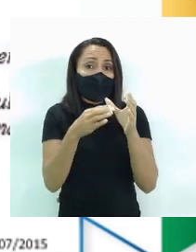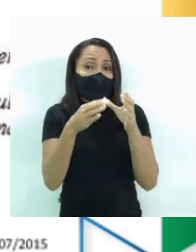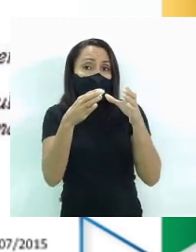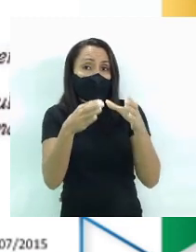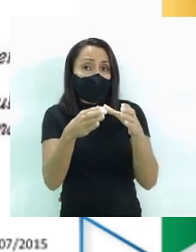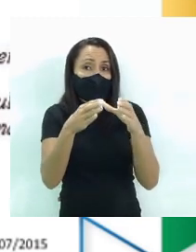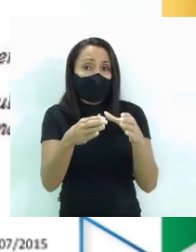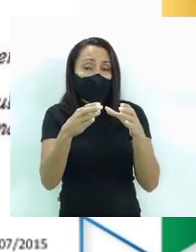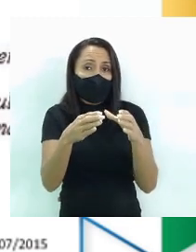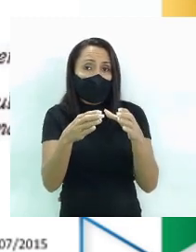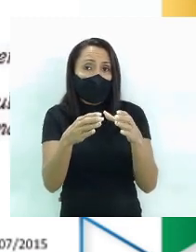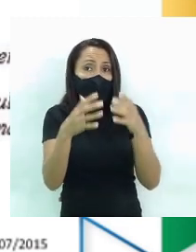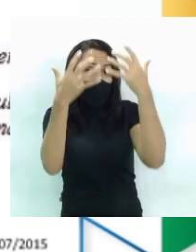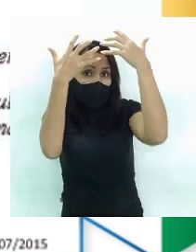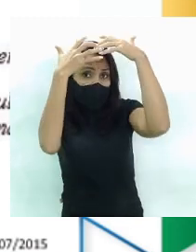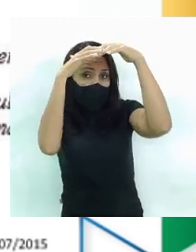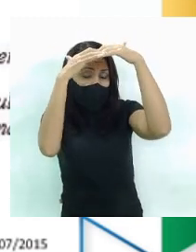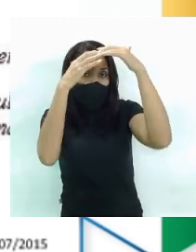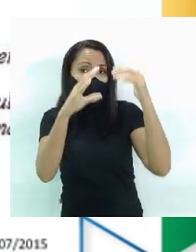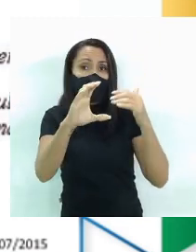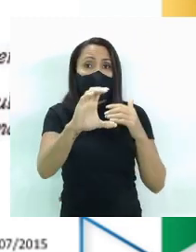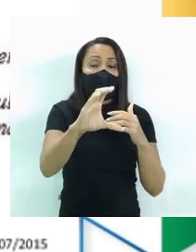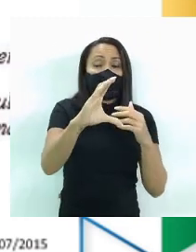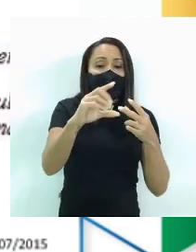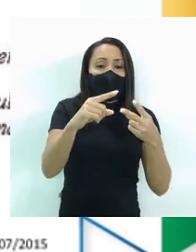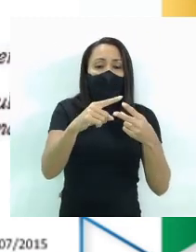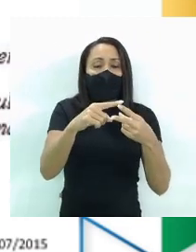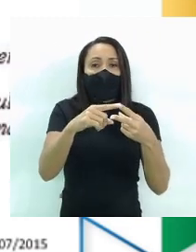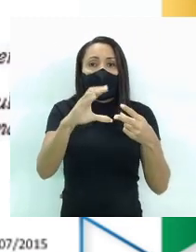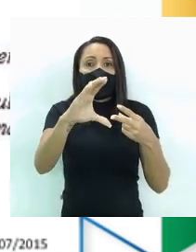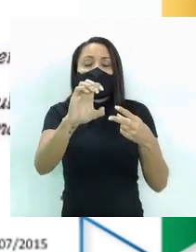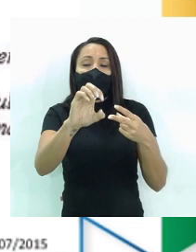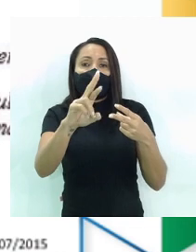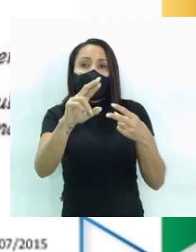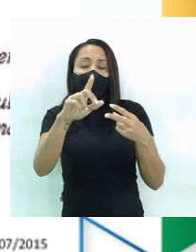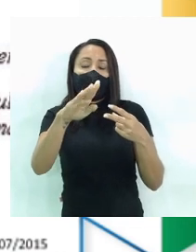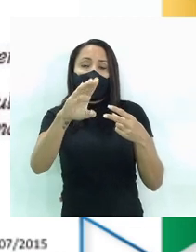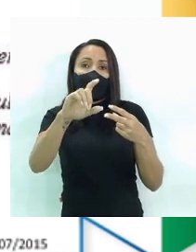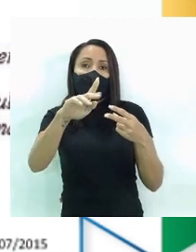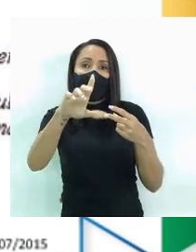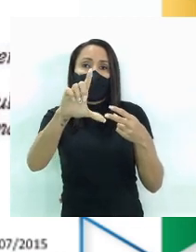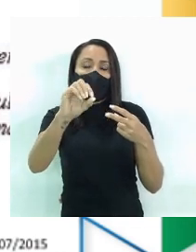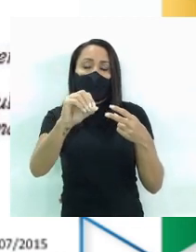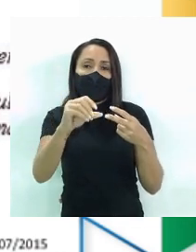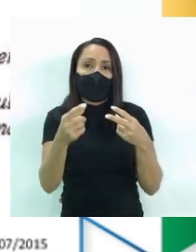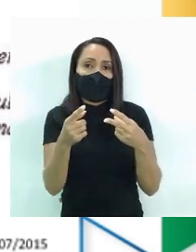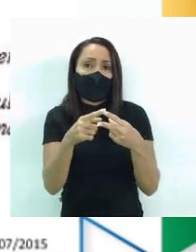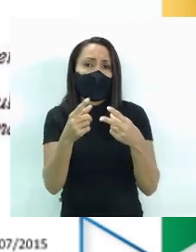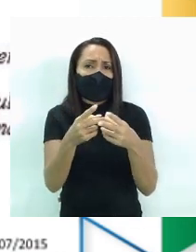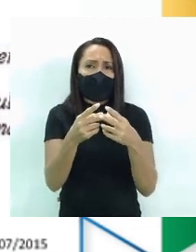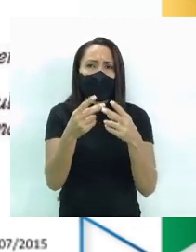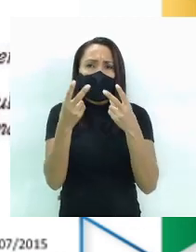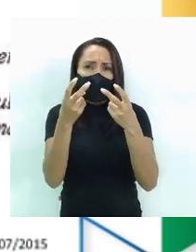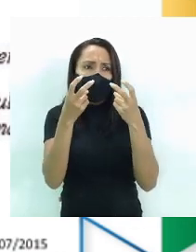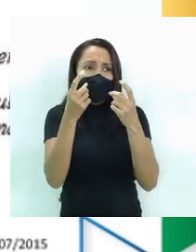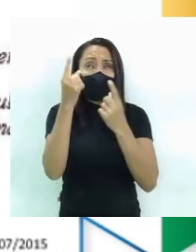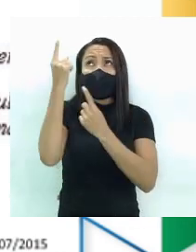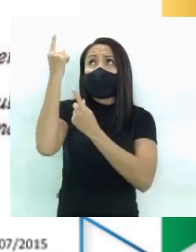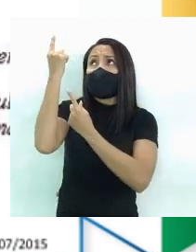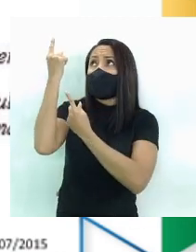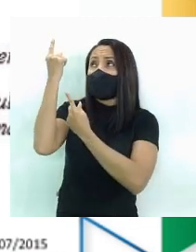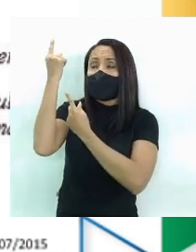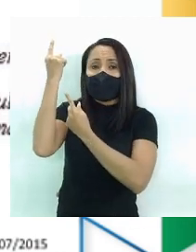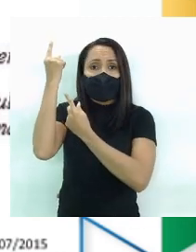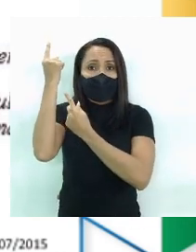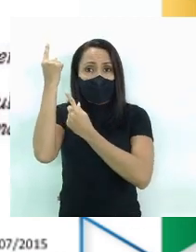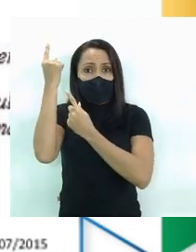o cérebro, o cerebelo, o tronco encefálico, ponte ou bulbo. Então, vocês podem observar na